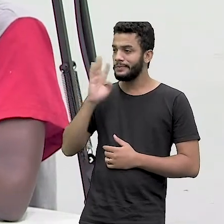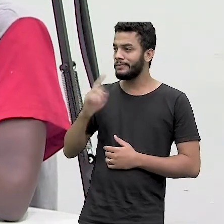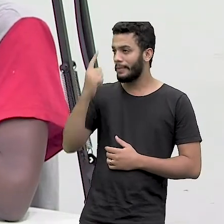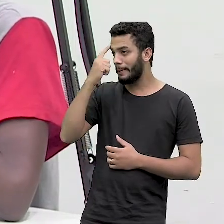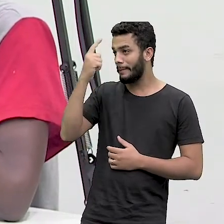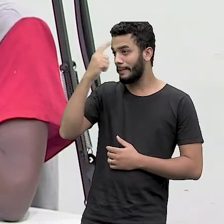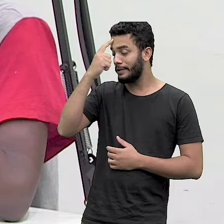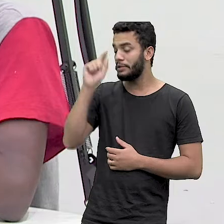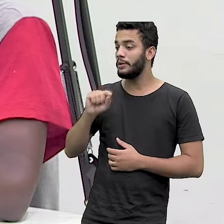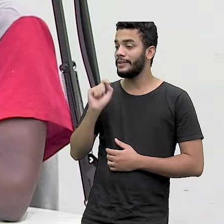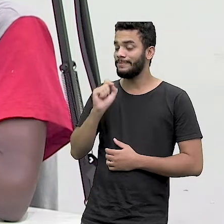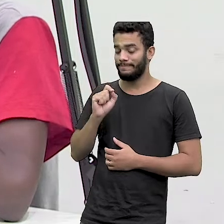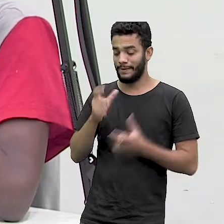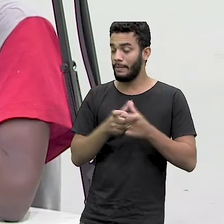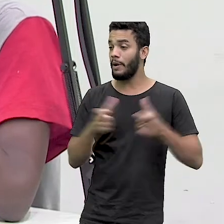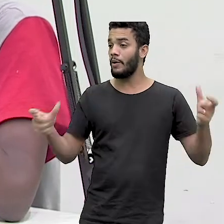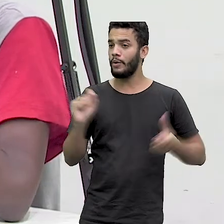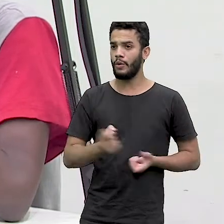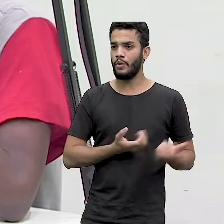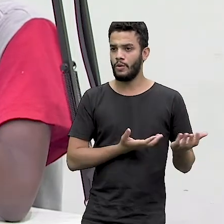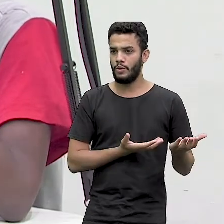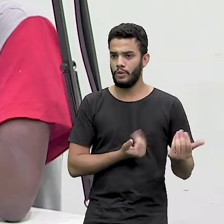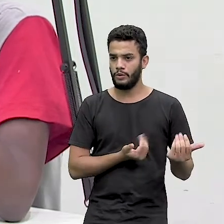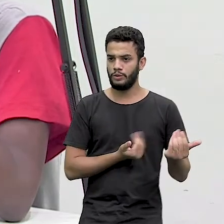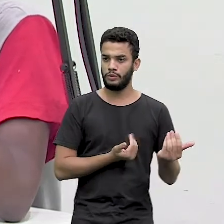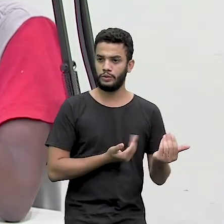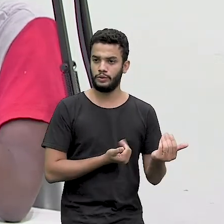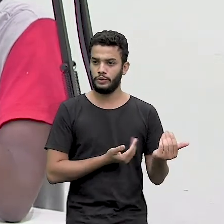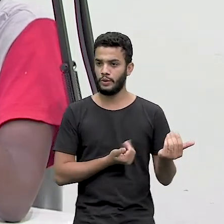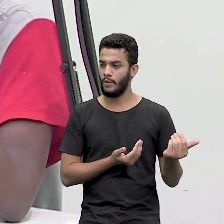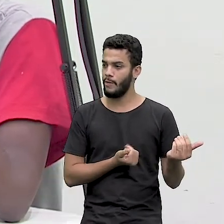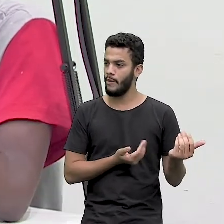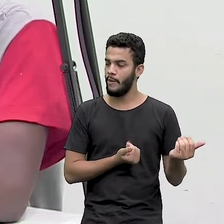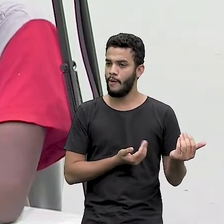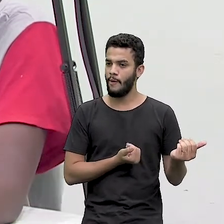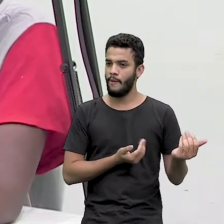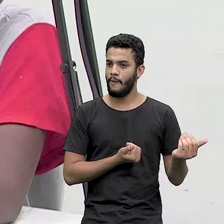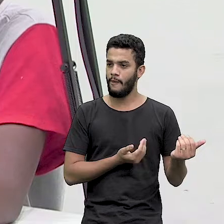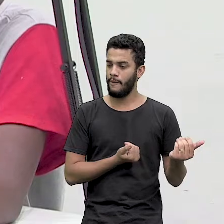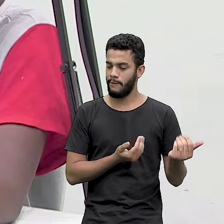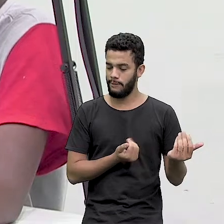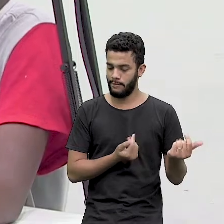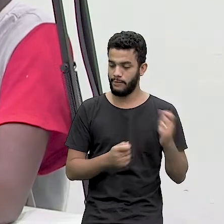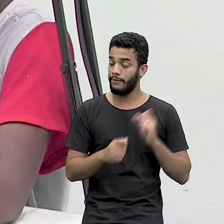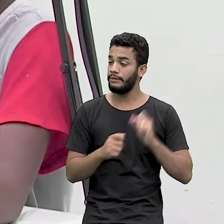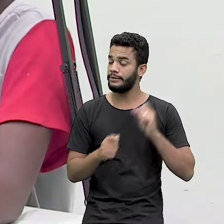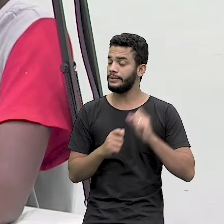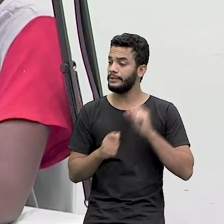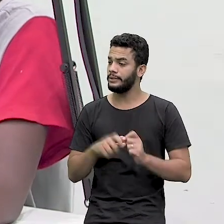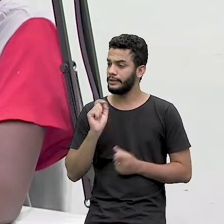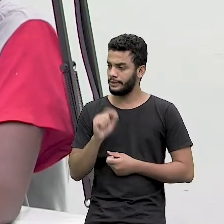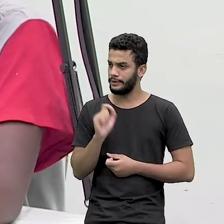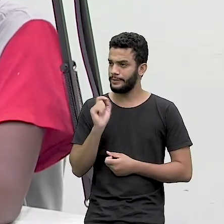a tecnologia. Hoje o jovem até deixa de sair até do quarto, né? Para poder ficar jogando. Nas redes